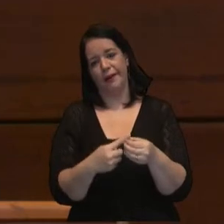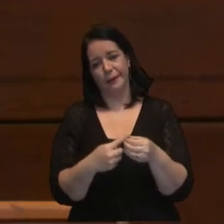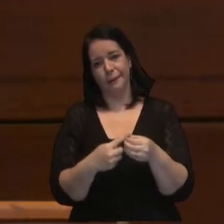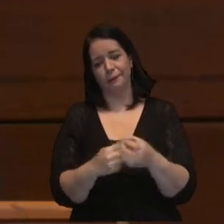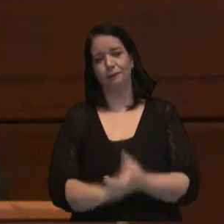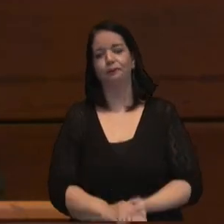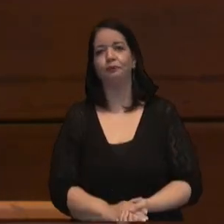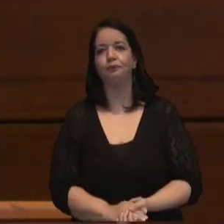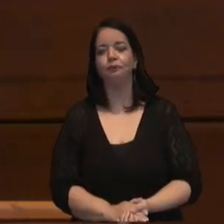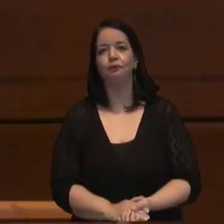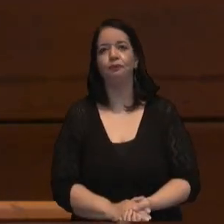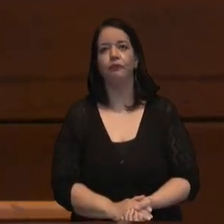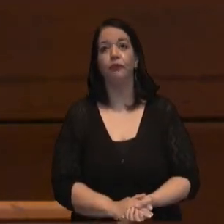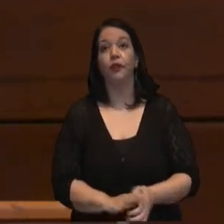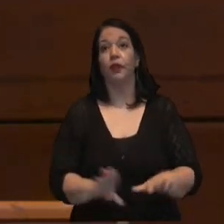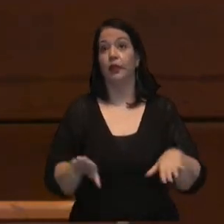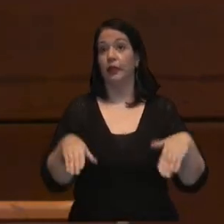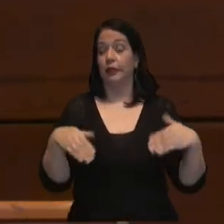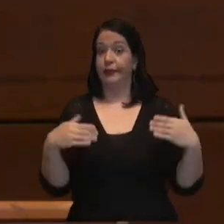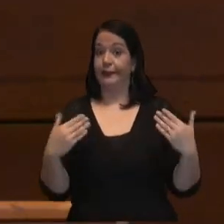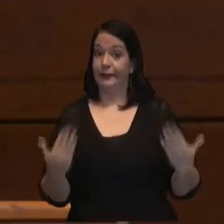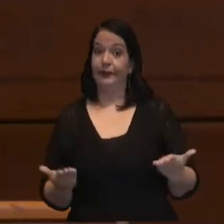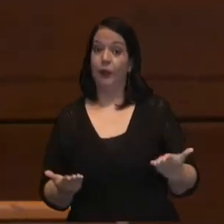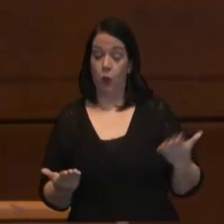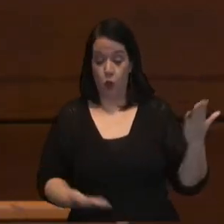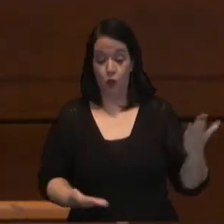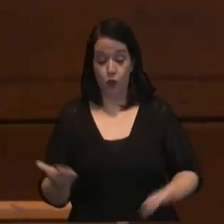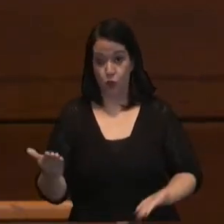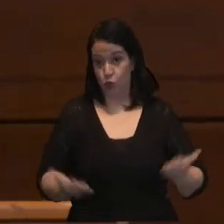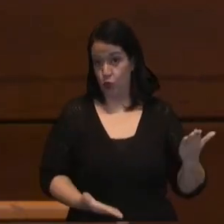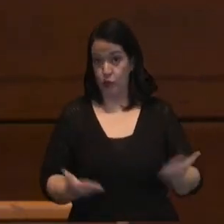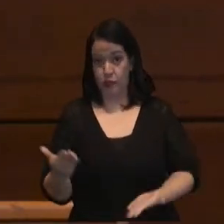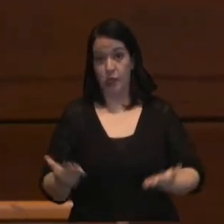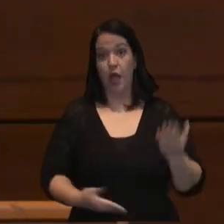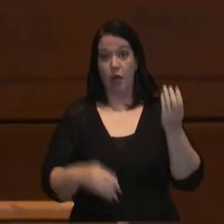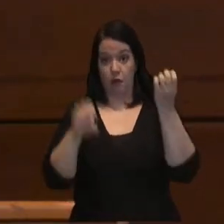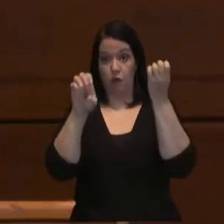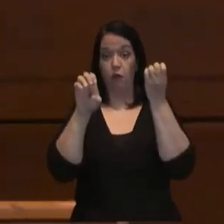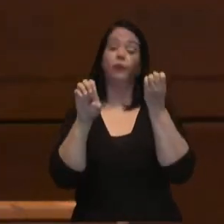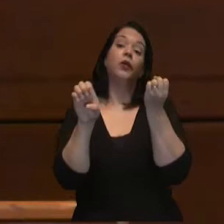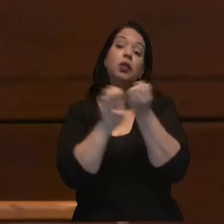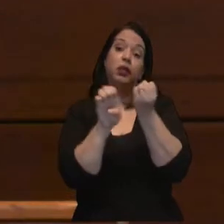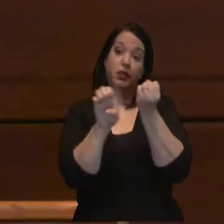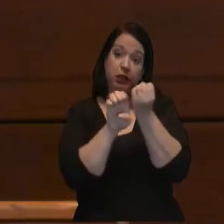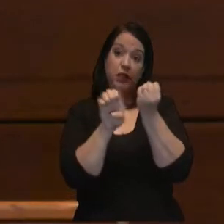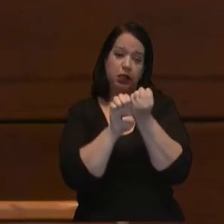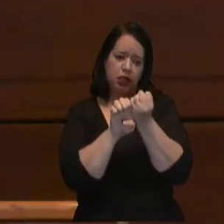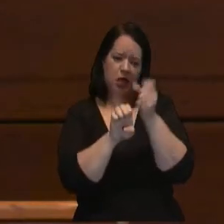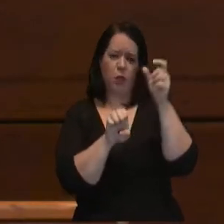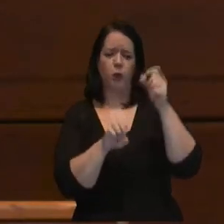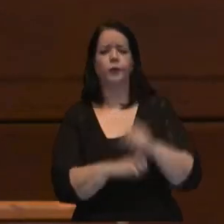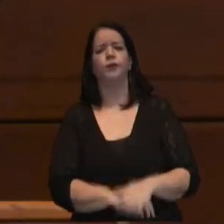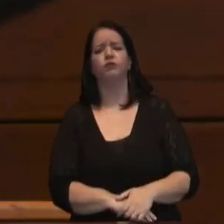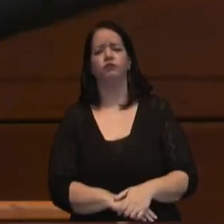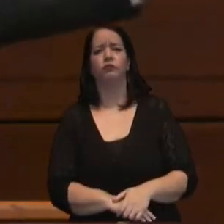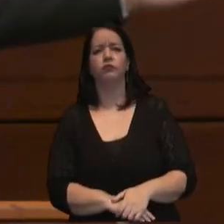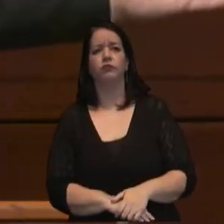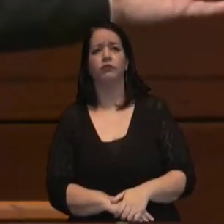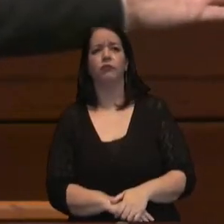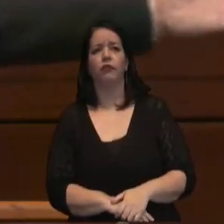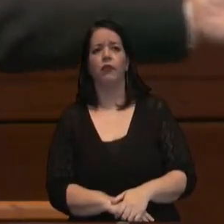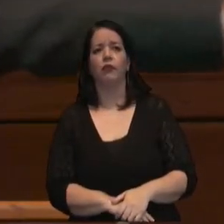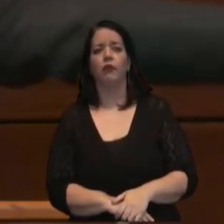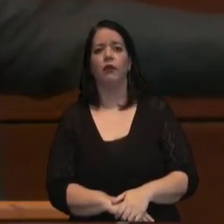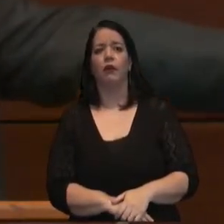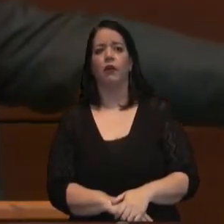muito cedo, o moço do homem de Deus se levantou, saiu, e quando ele olhou para